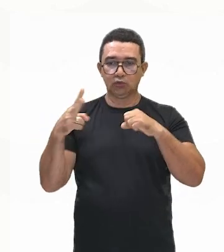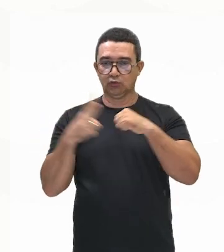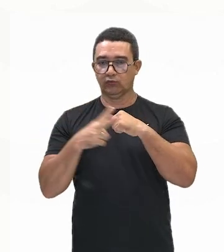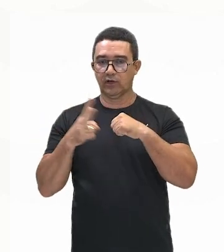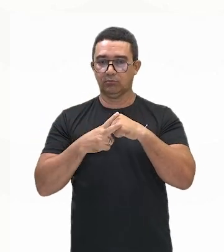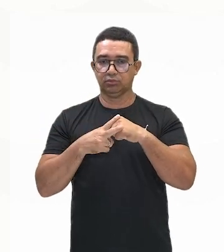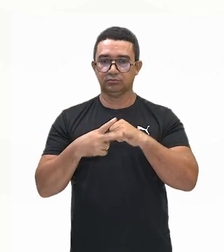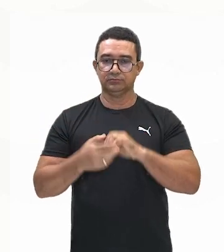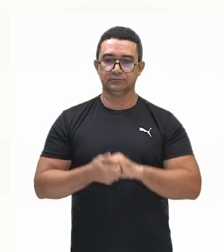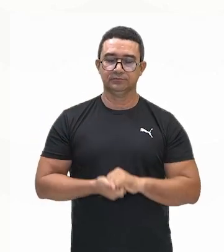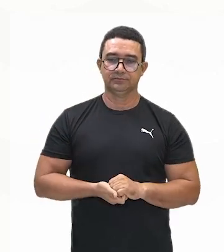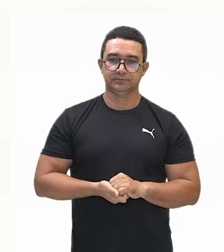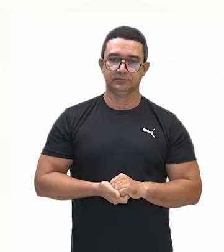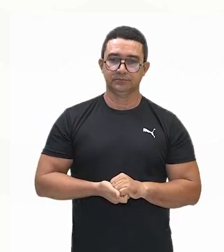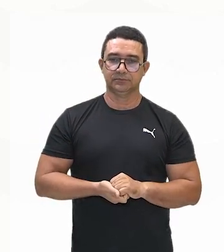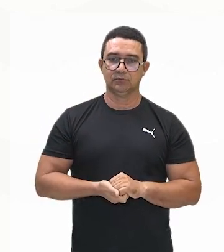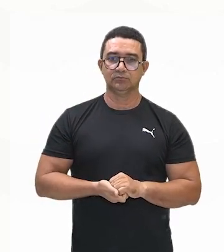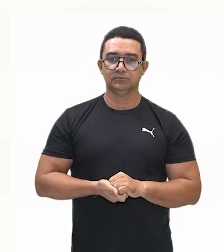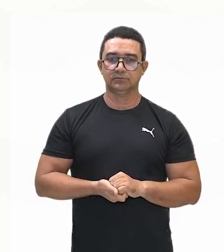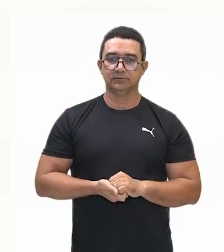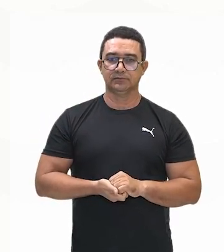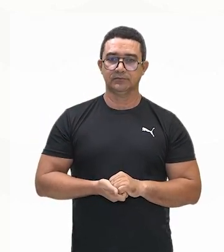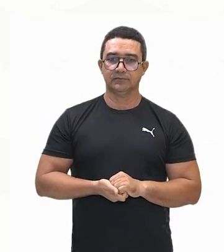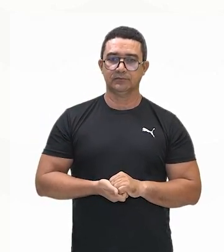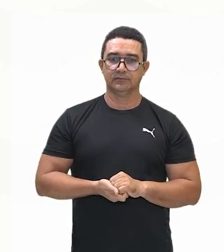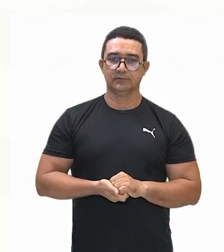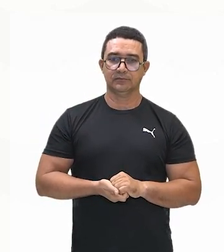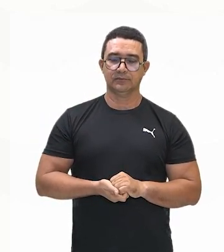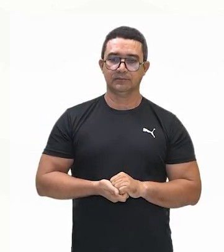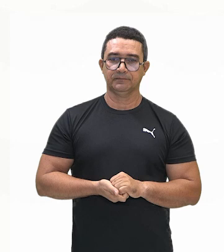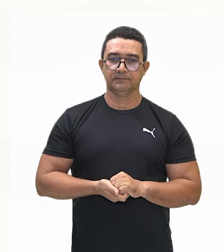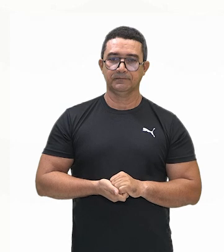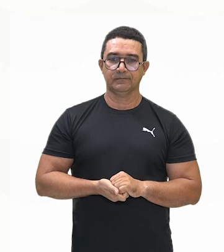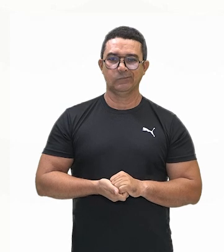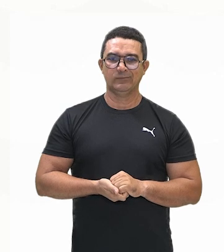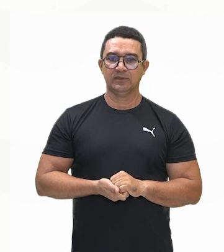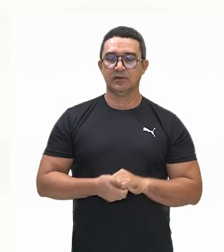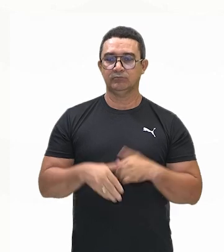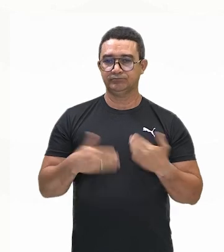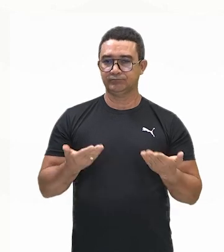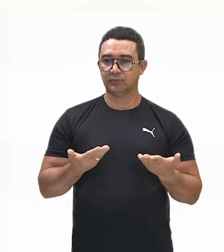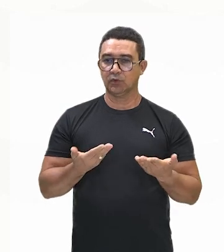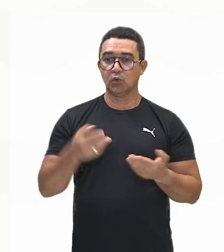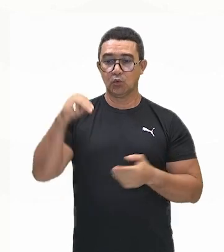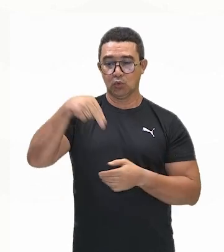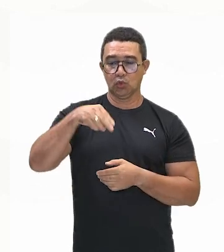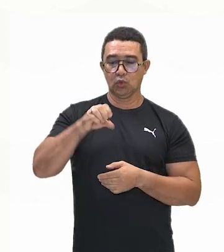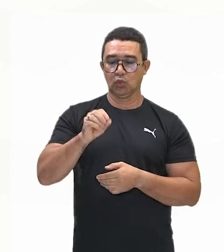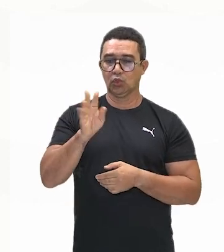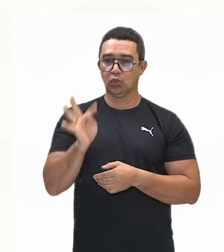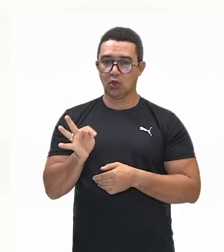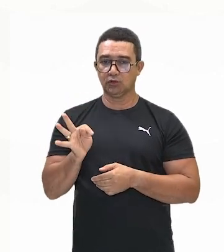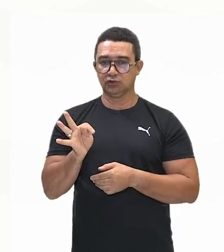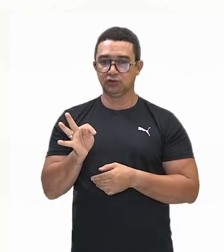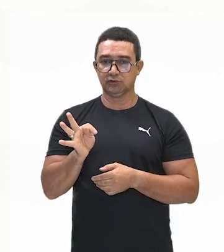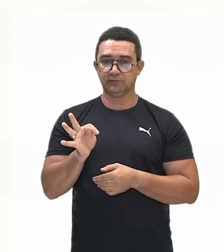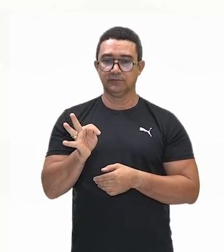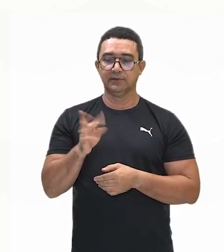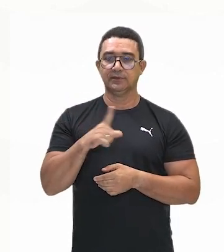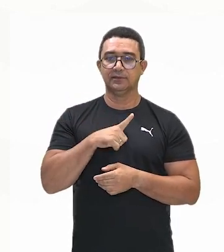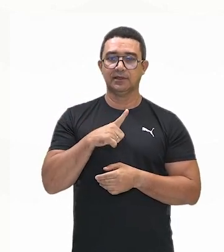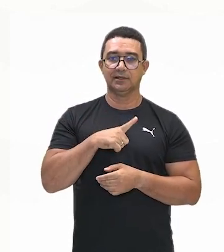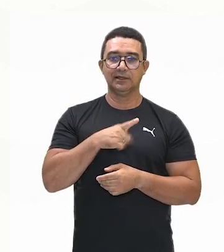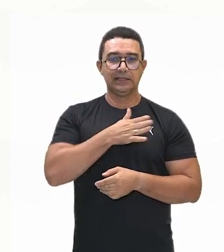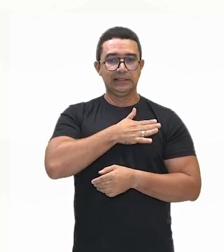would like, o verbo gostar, like. Would like, gostaria. Nesse caso, com o not, e tivesse o like, obviamente, eu